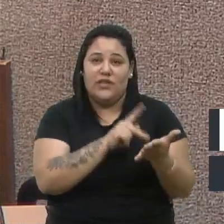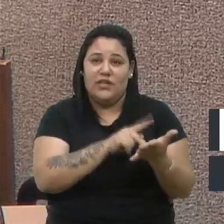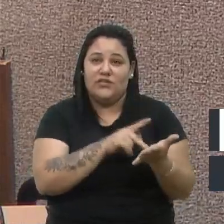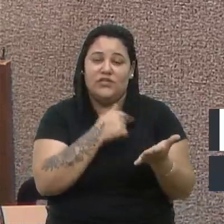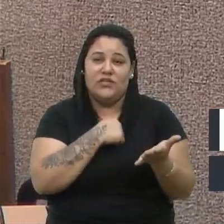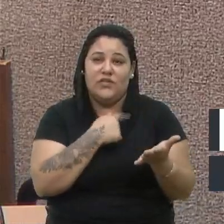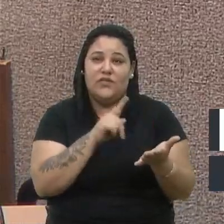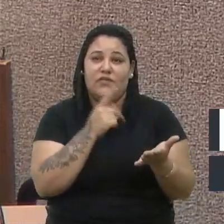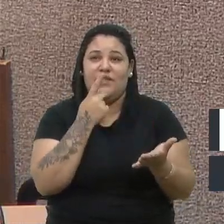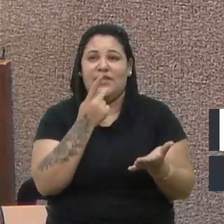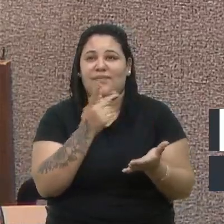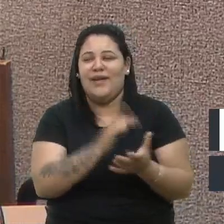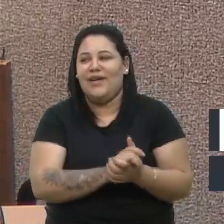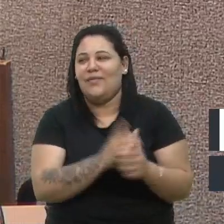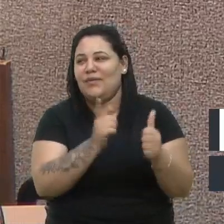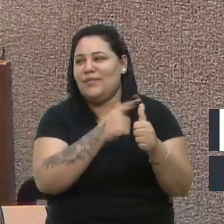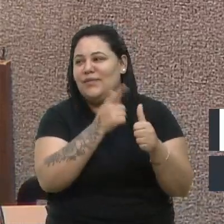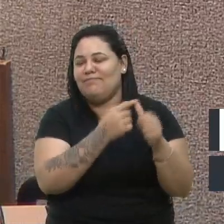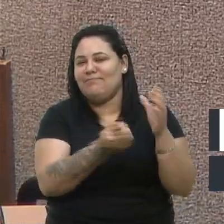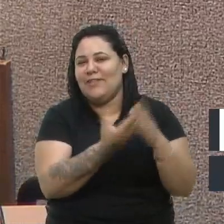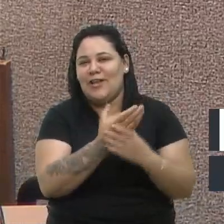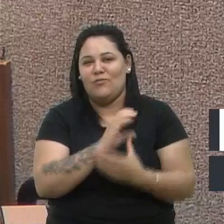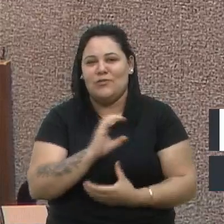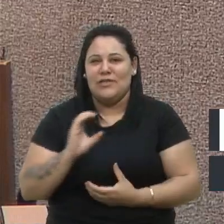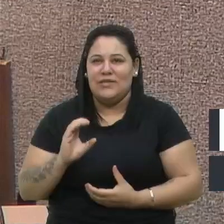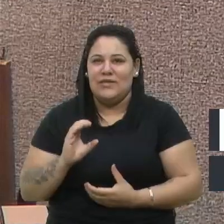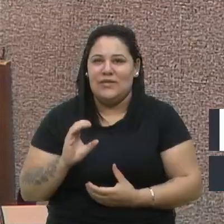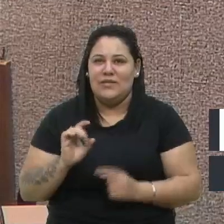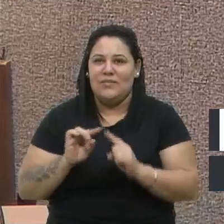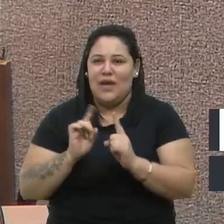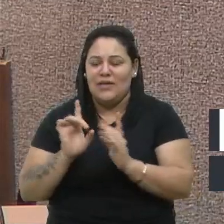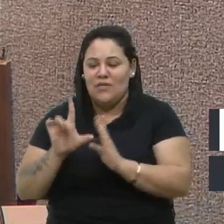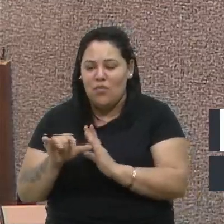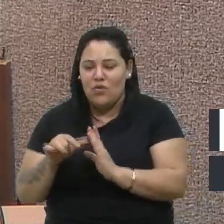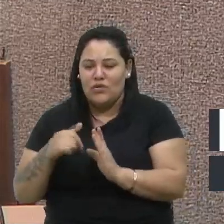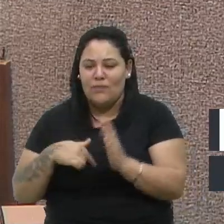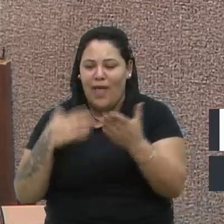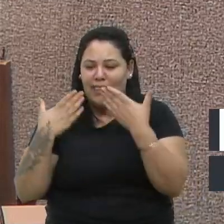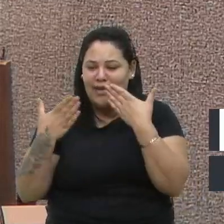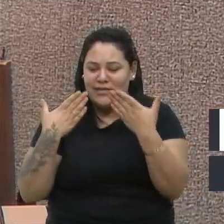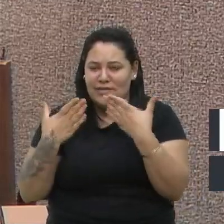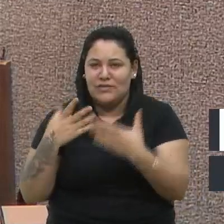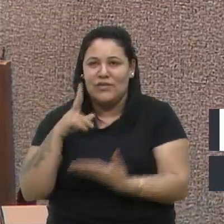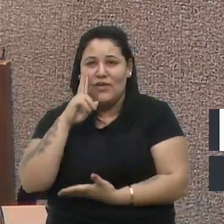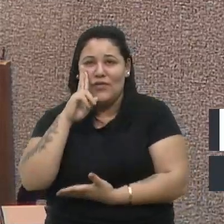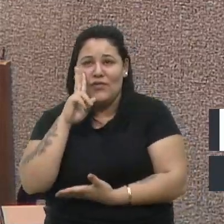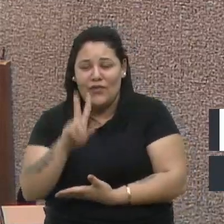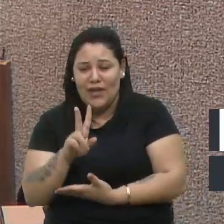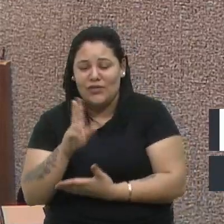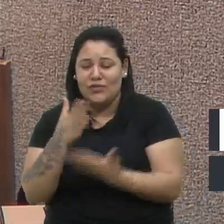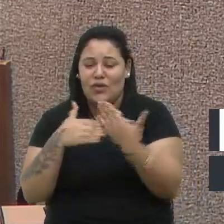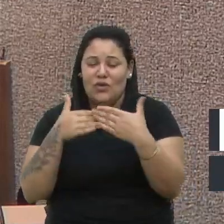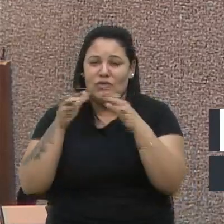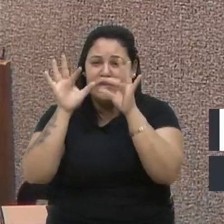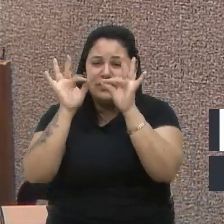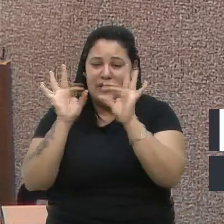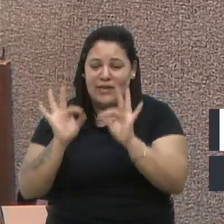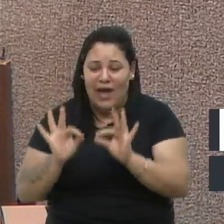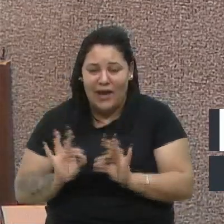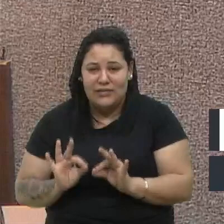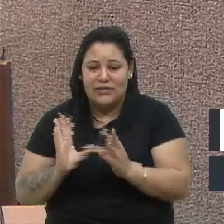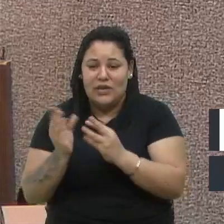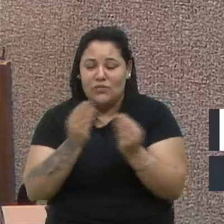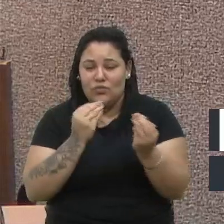momento, eu disse, criação de cargo, mas depois analisando e vendo toda a questão que é muito importante na área